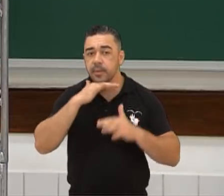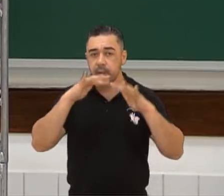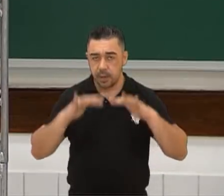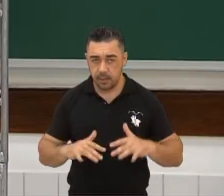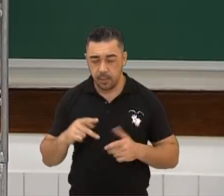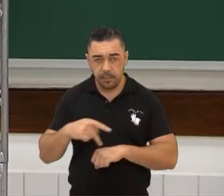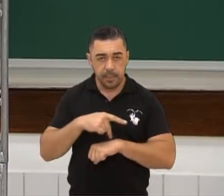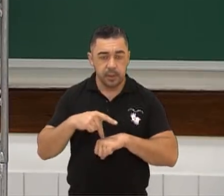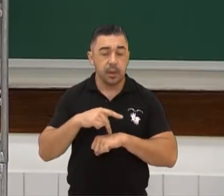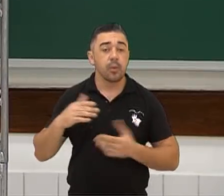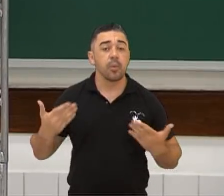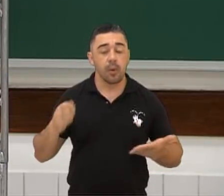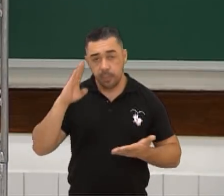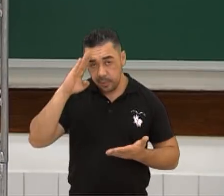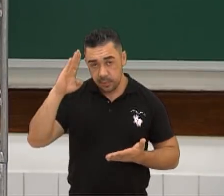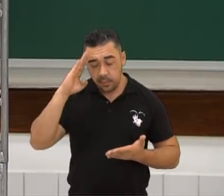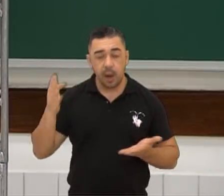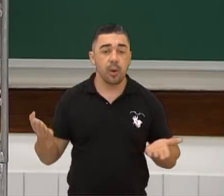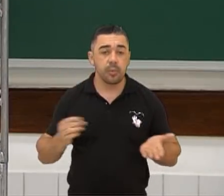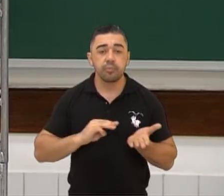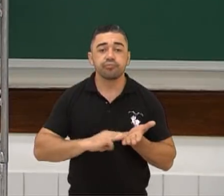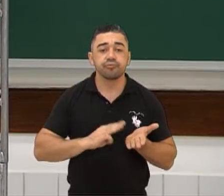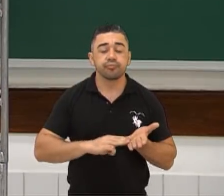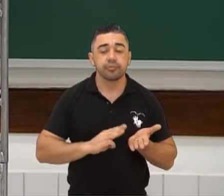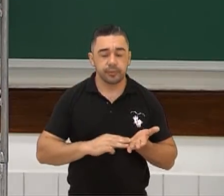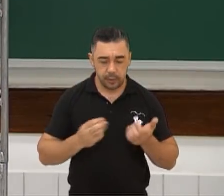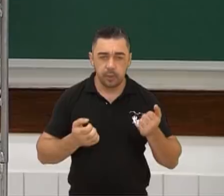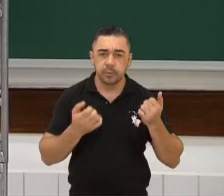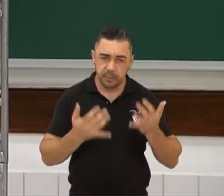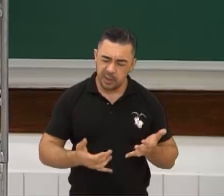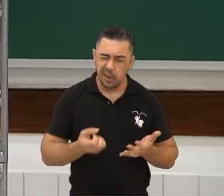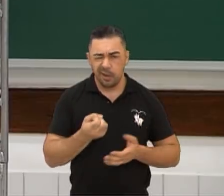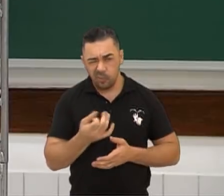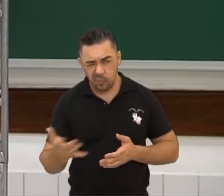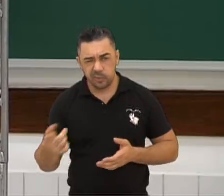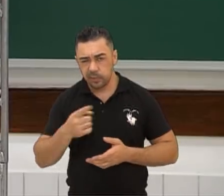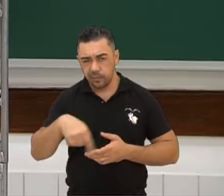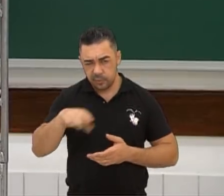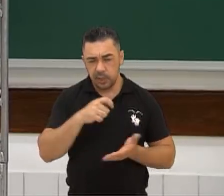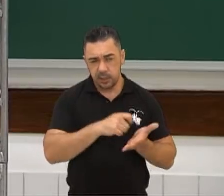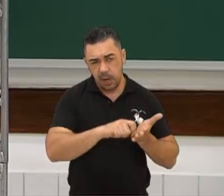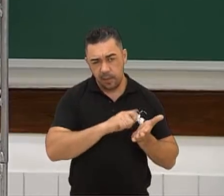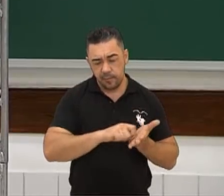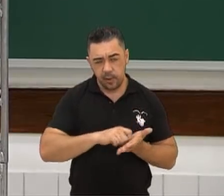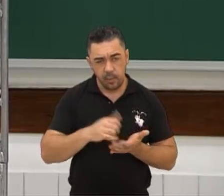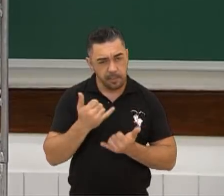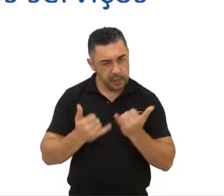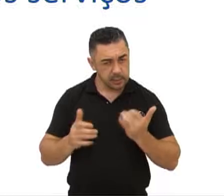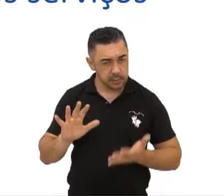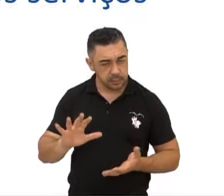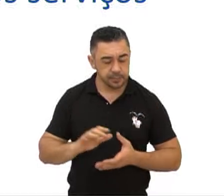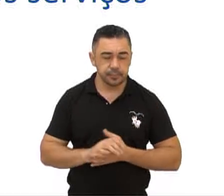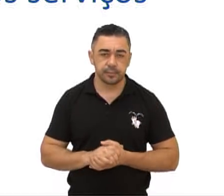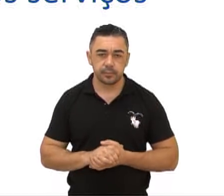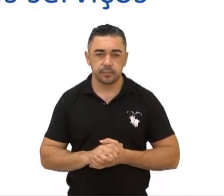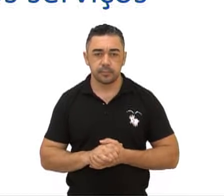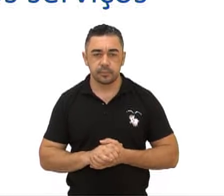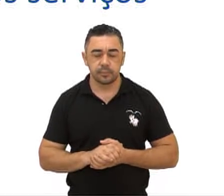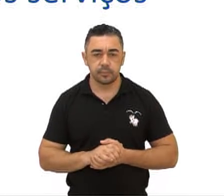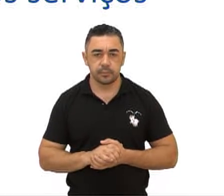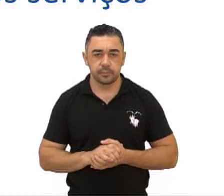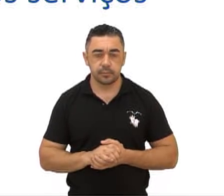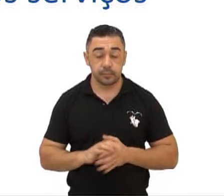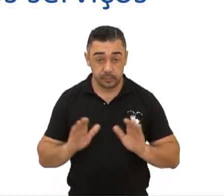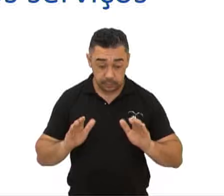E quais os principais motivos dessa crise? Eu citei alguns para você, vamos ver se você escreveu algo parecido.